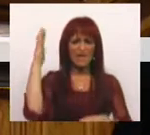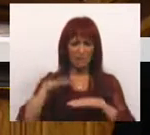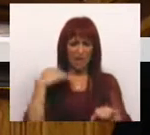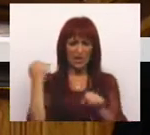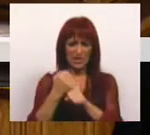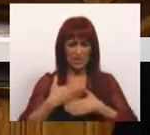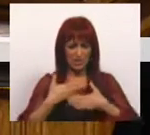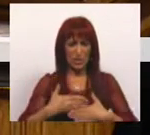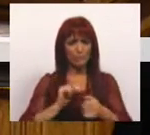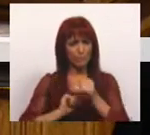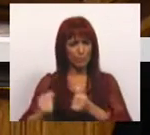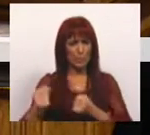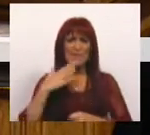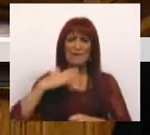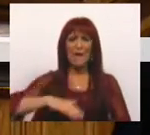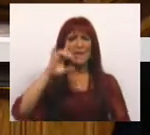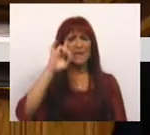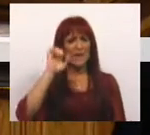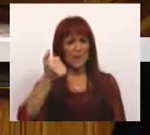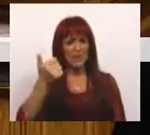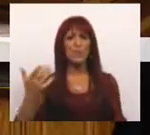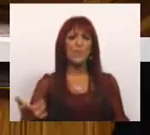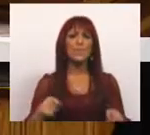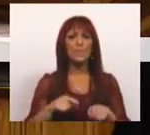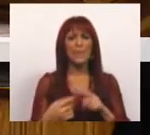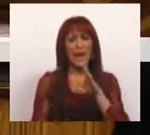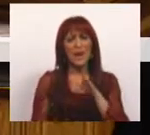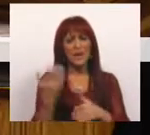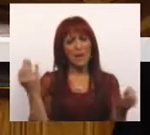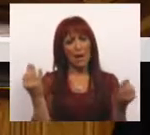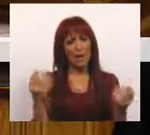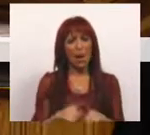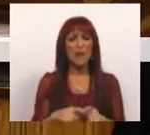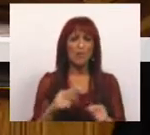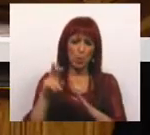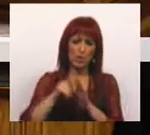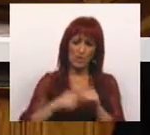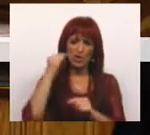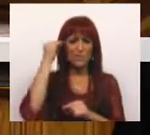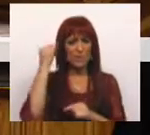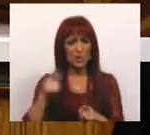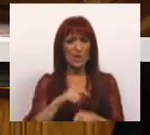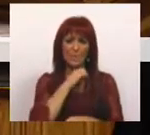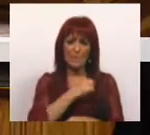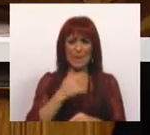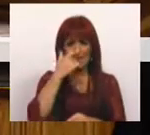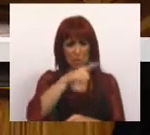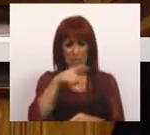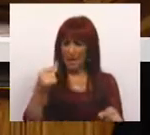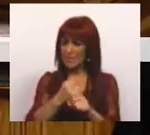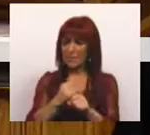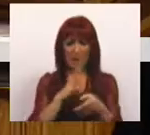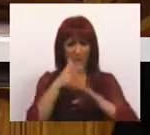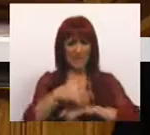exercício da atividade nos 65 anos e a criação, evidentemente, de um regime especial que permita a estes trabalhadores